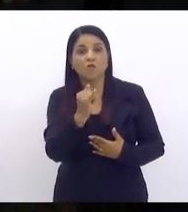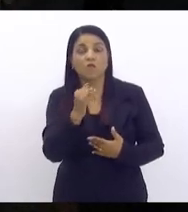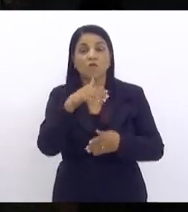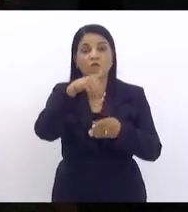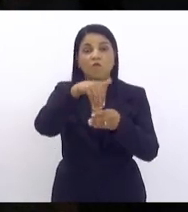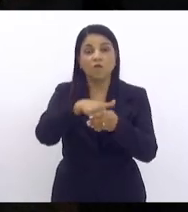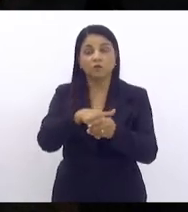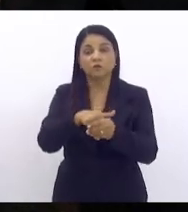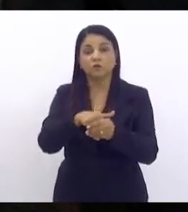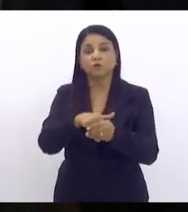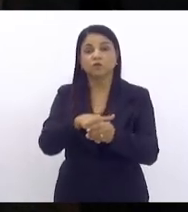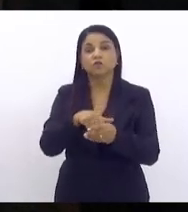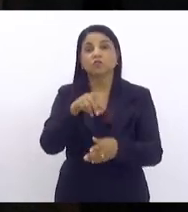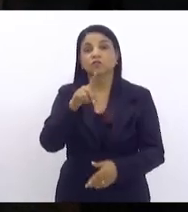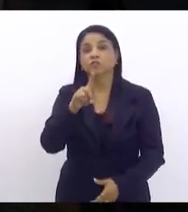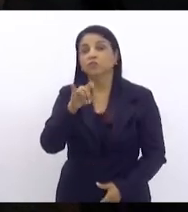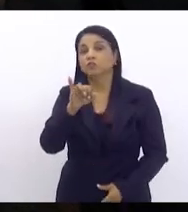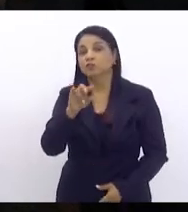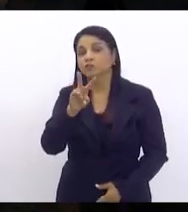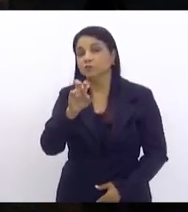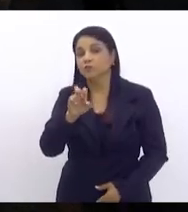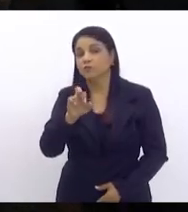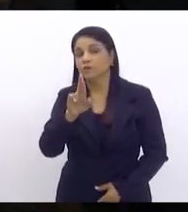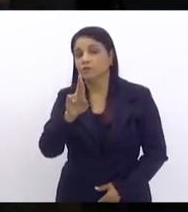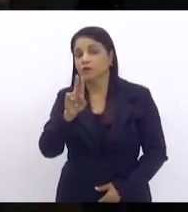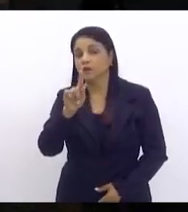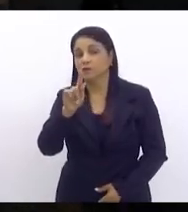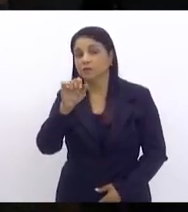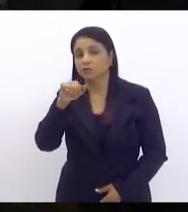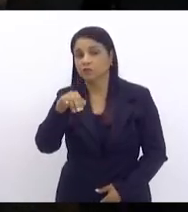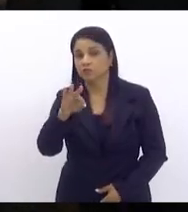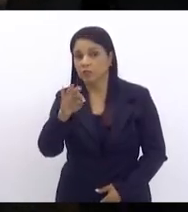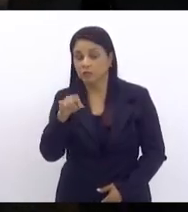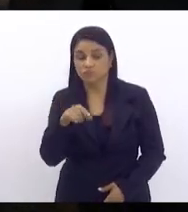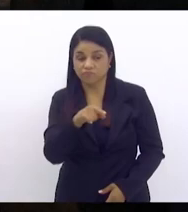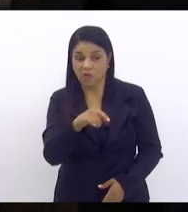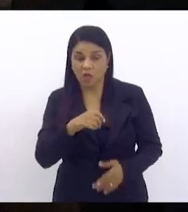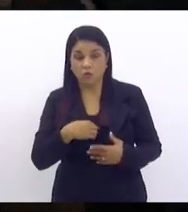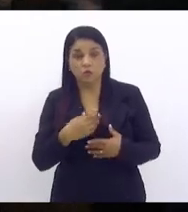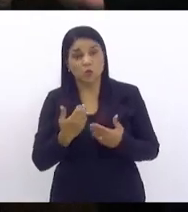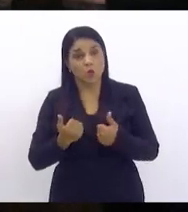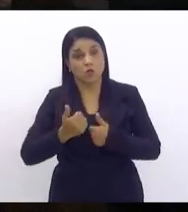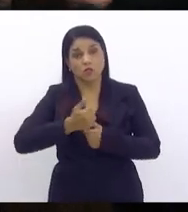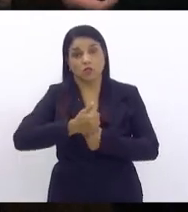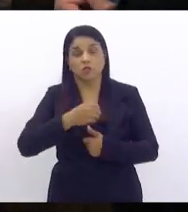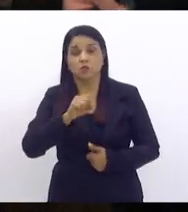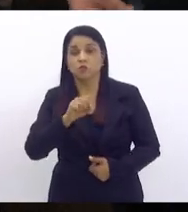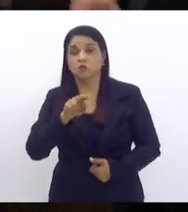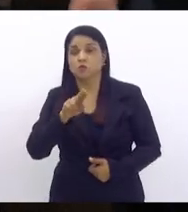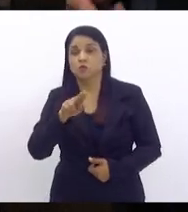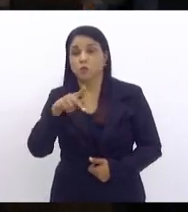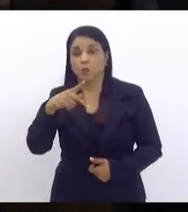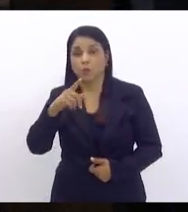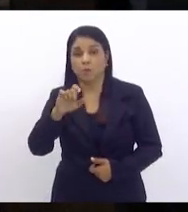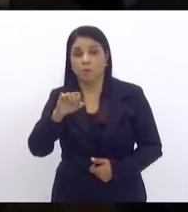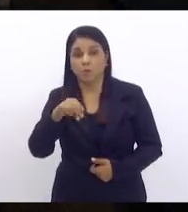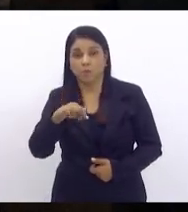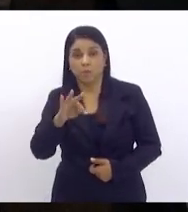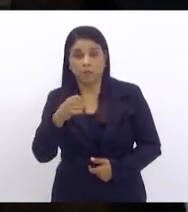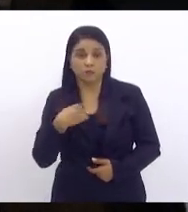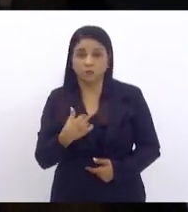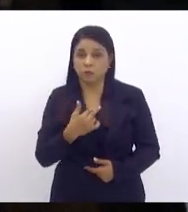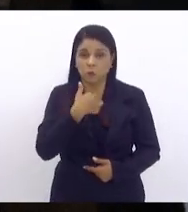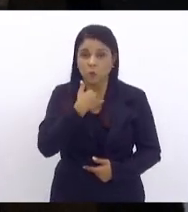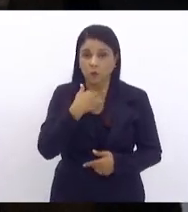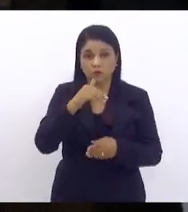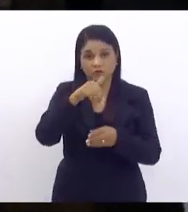divergente. O presidente me diria assim, o senhor é suplente, não pode apresentar o voto divergente. E o que eu tenho que fazer?